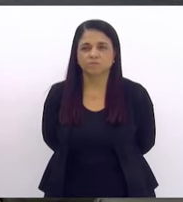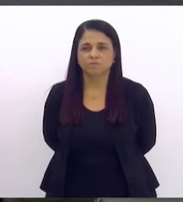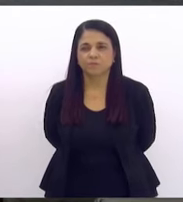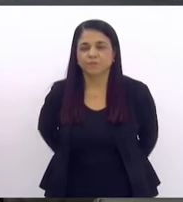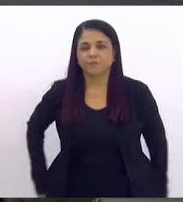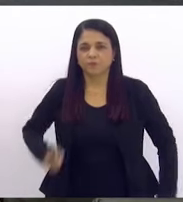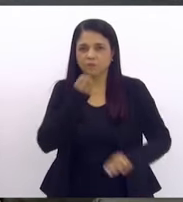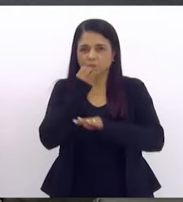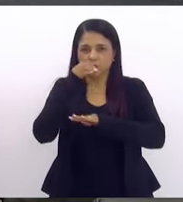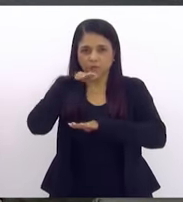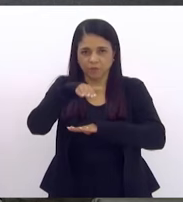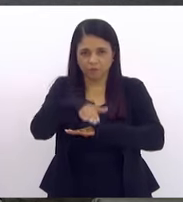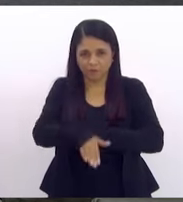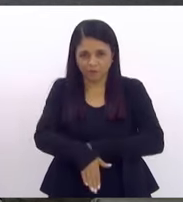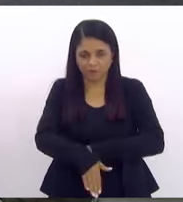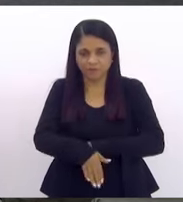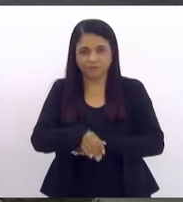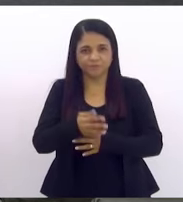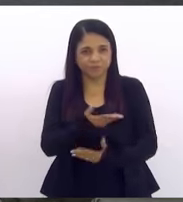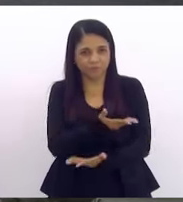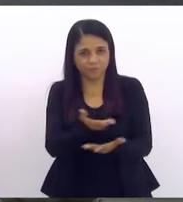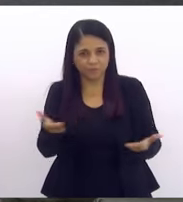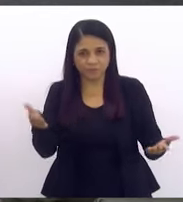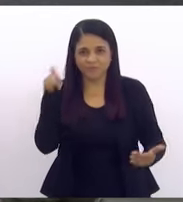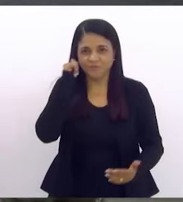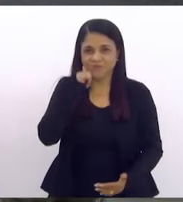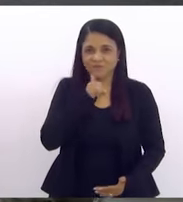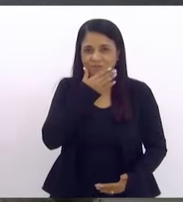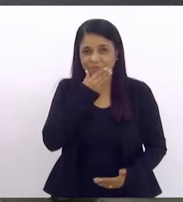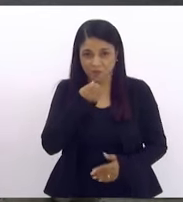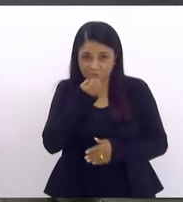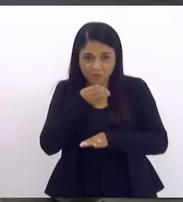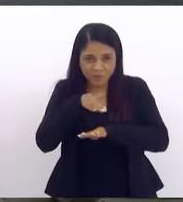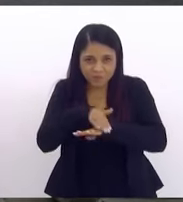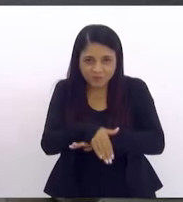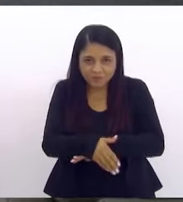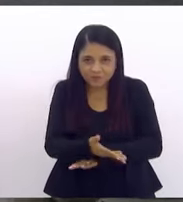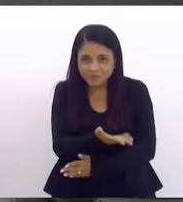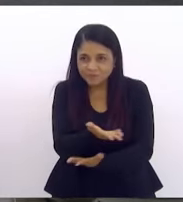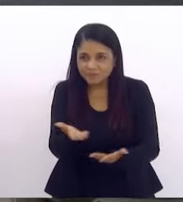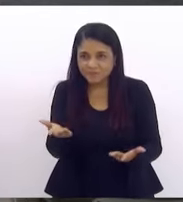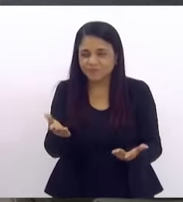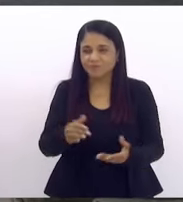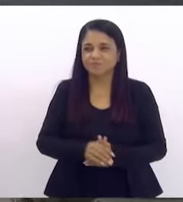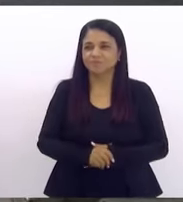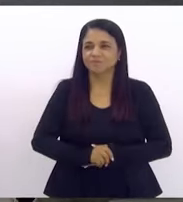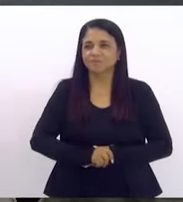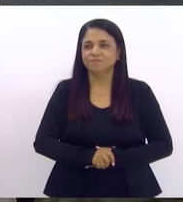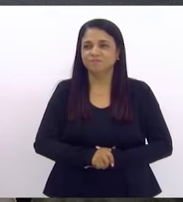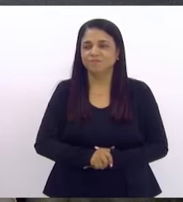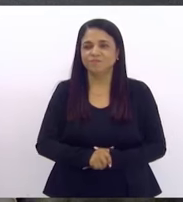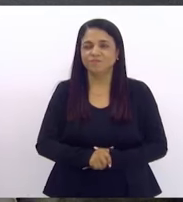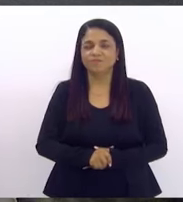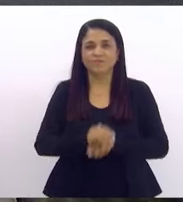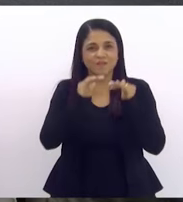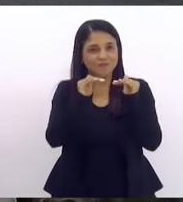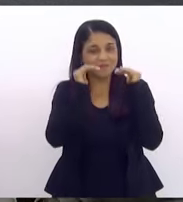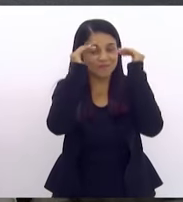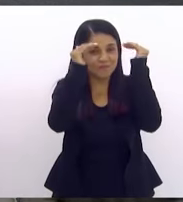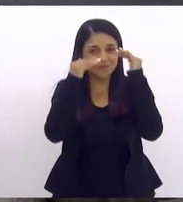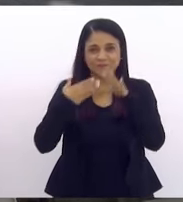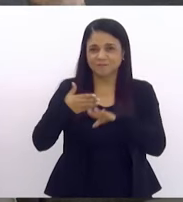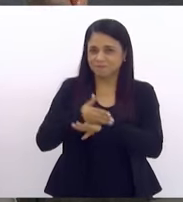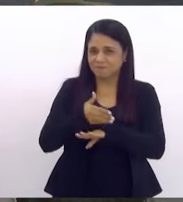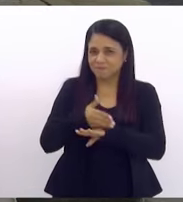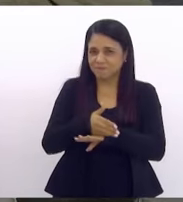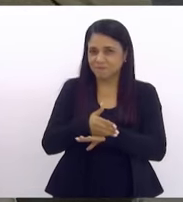Boa noite a todos e a todas boa noite boa noite autoridades presentes